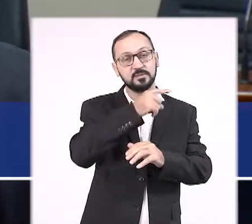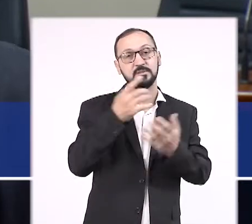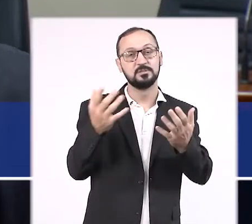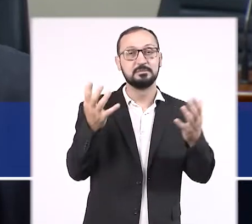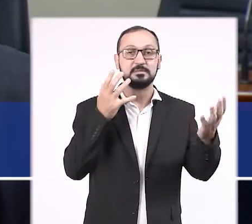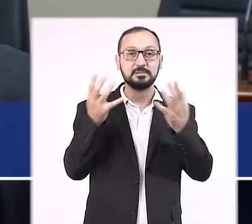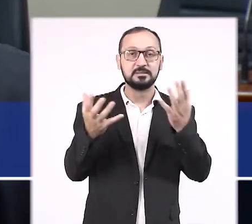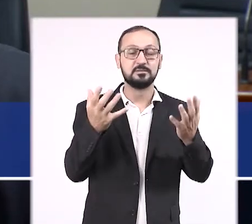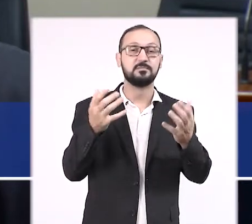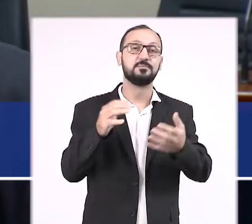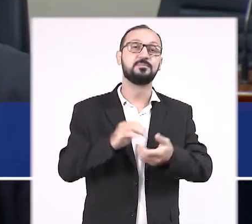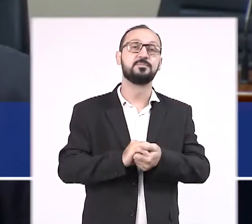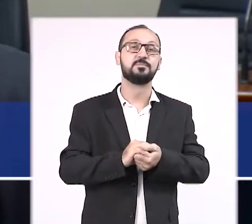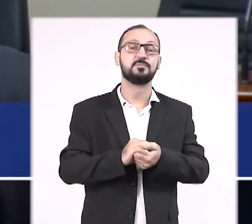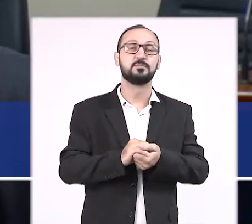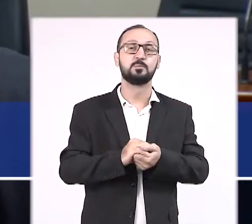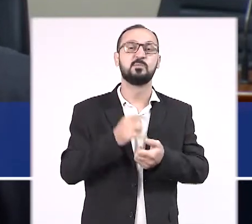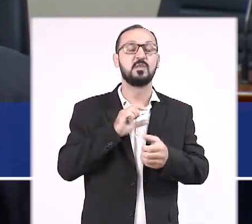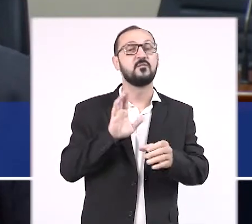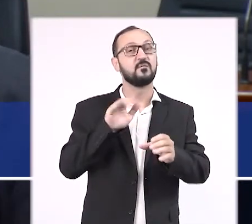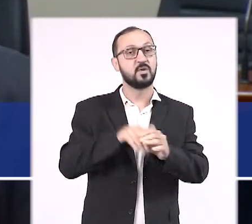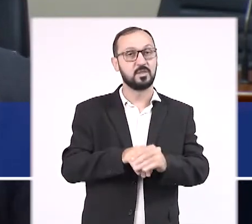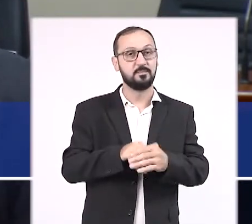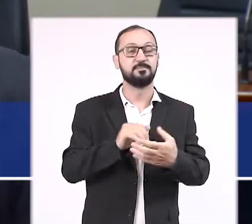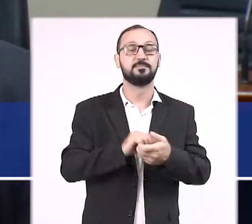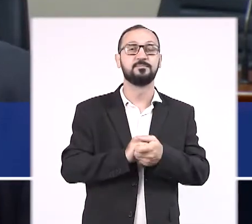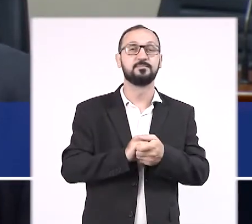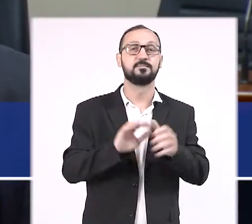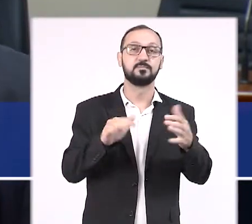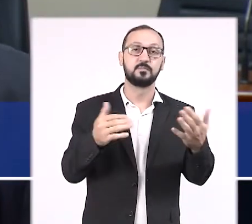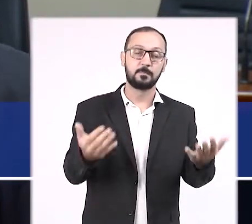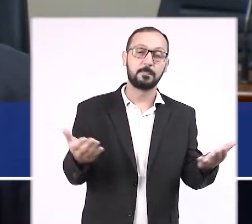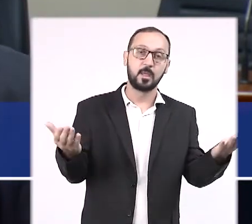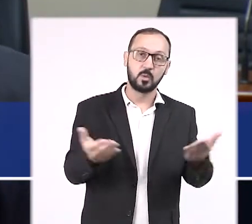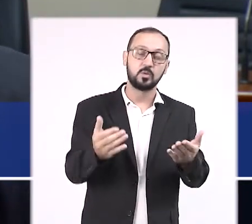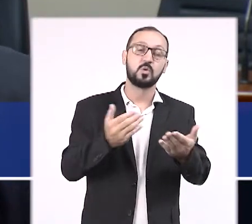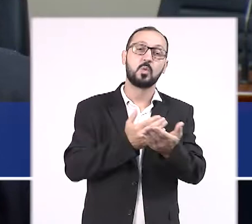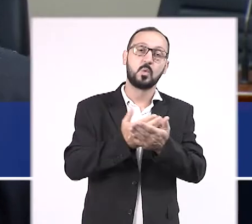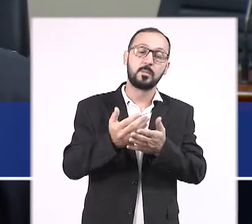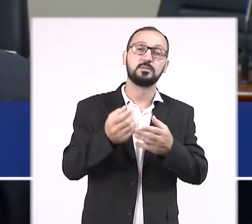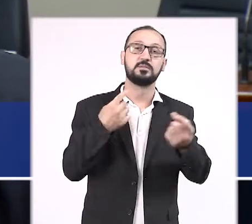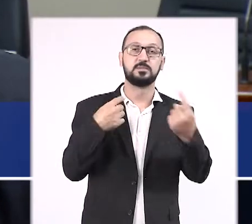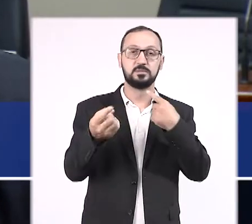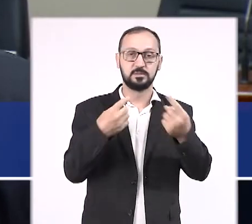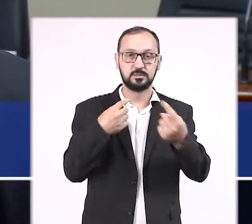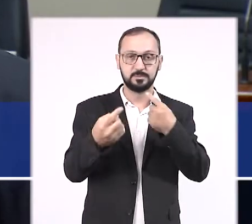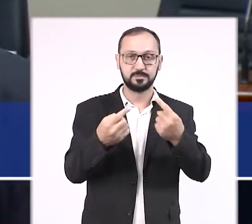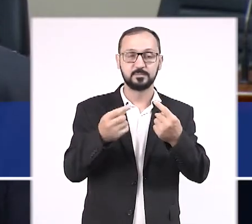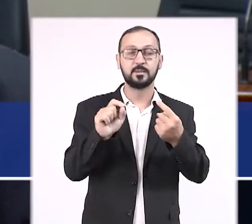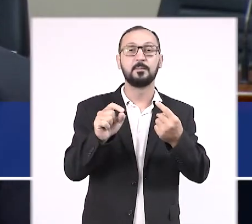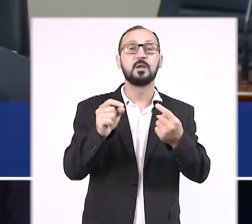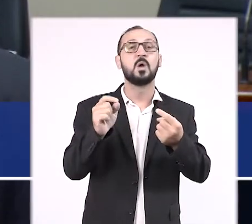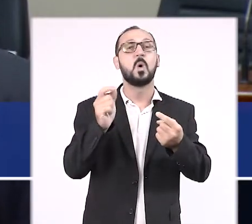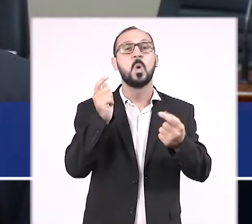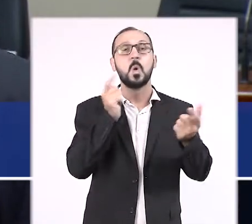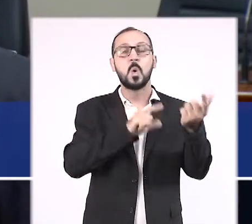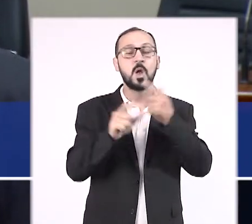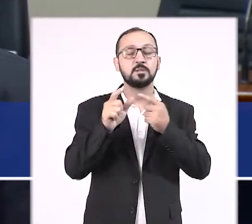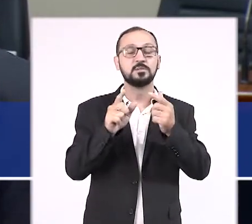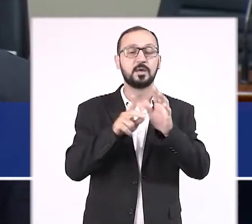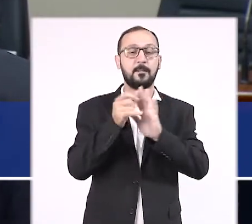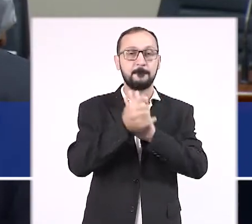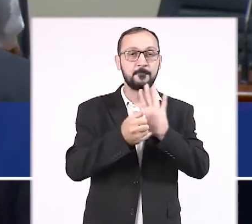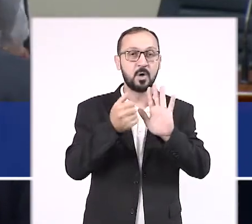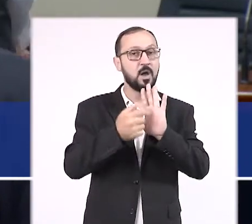magnitude desse projeto e votar. Então, obviamente que agora a gente começa a ter essas discussões e para que a gente